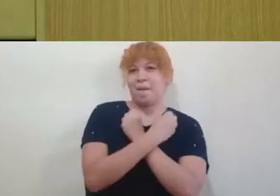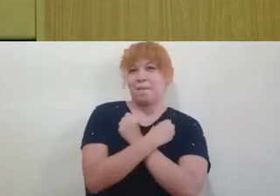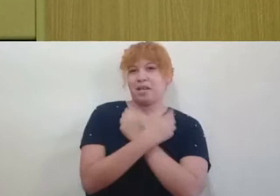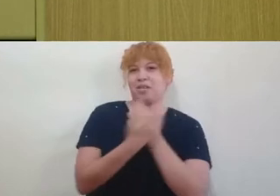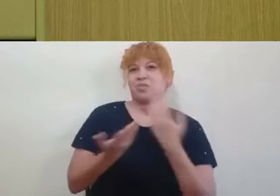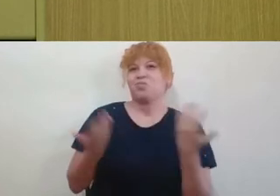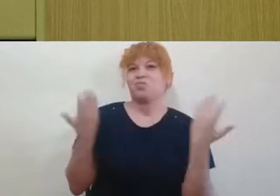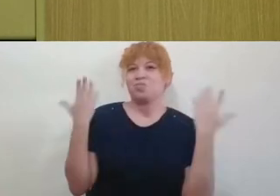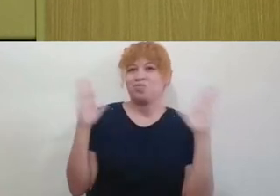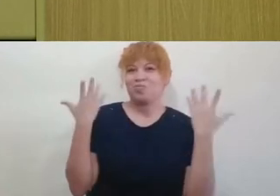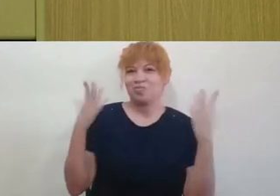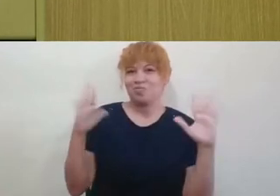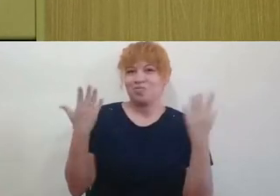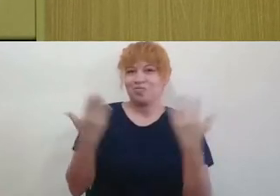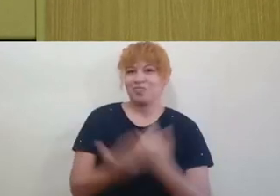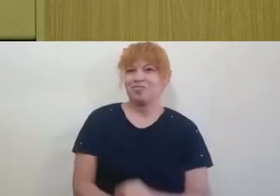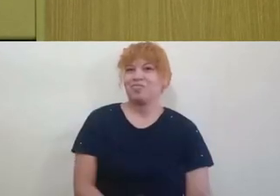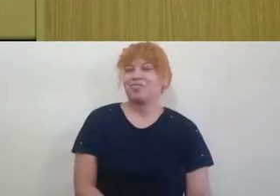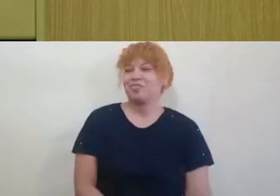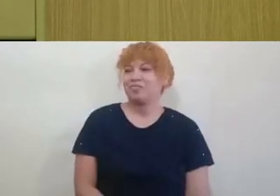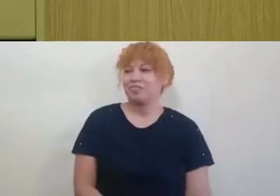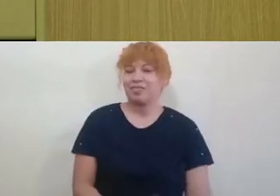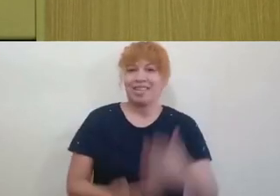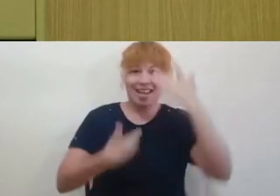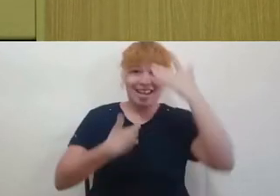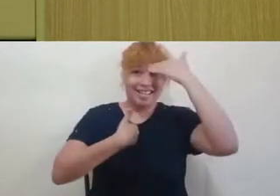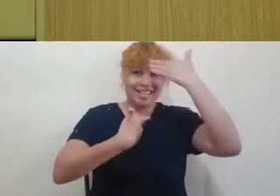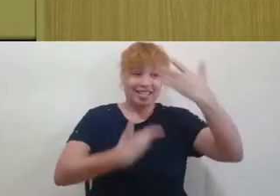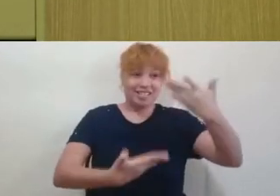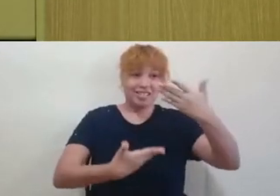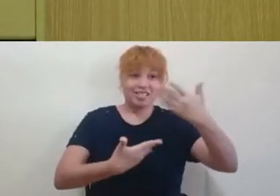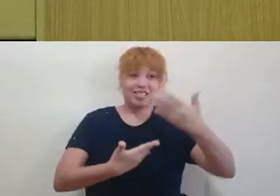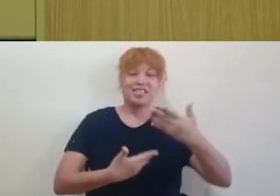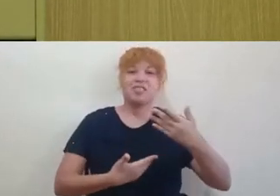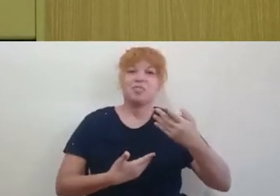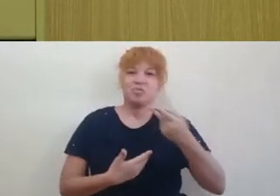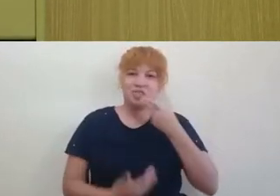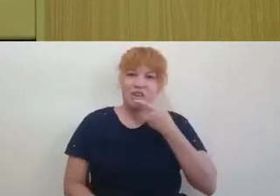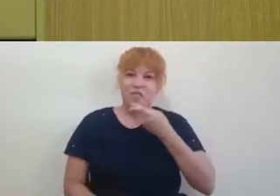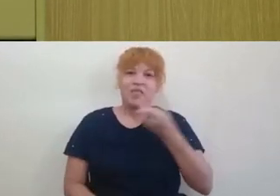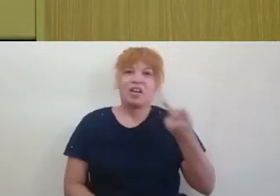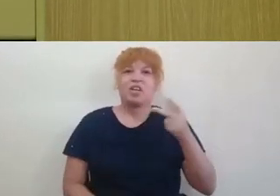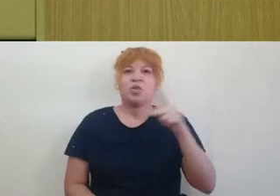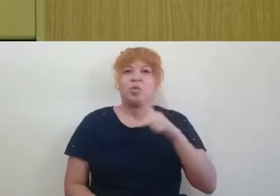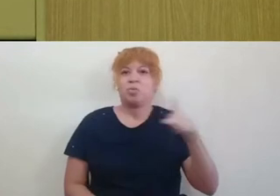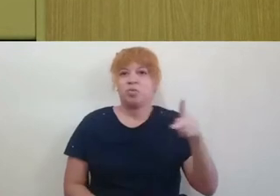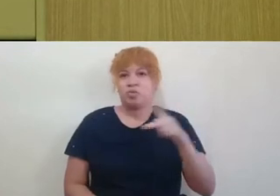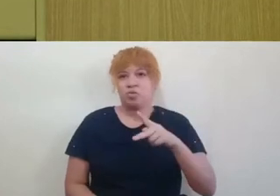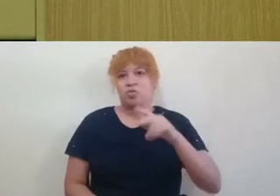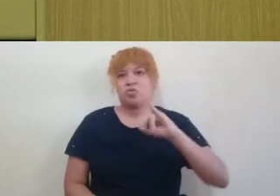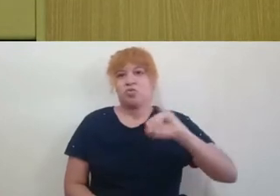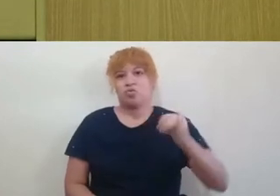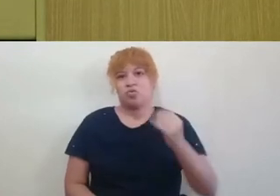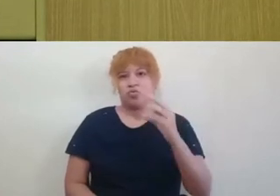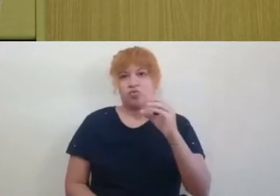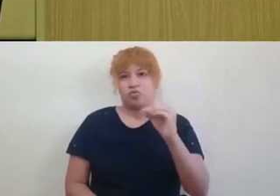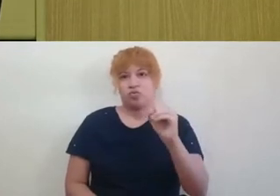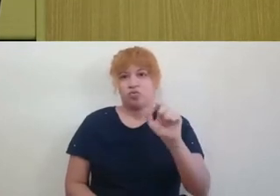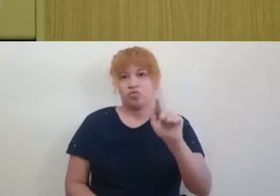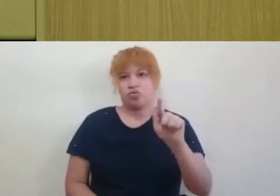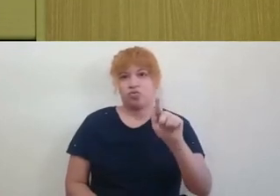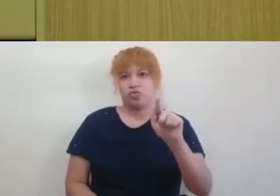nome do nosso magnífico reitor, professor Marcelo Carneiro Leão. Agradeço toda a dedicação dos